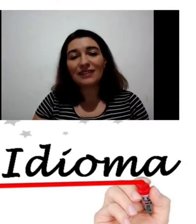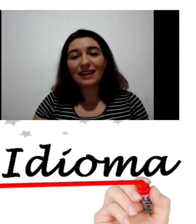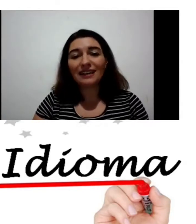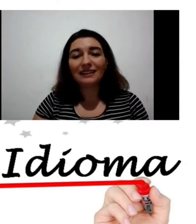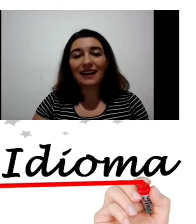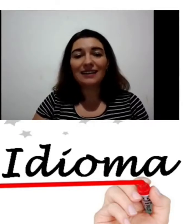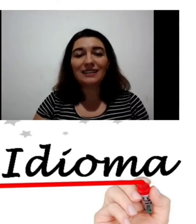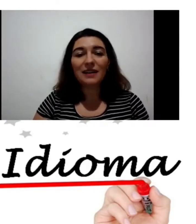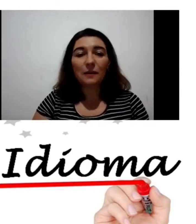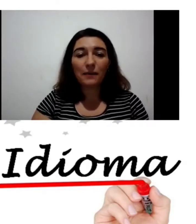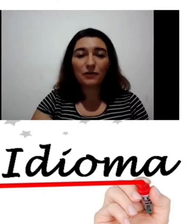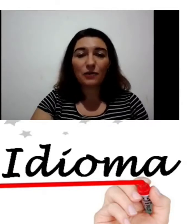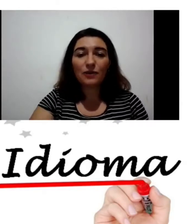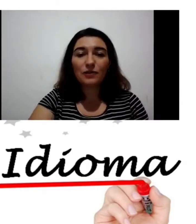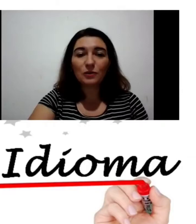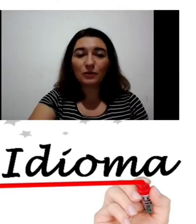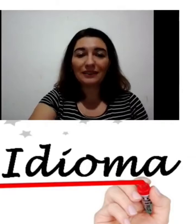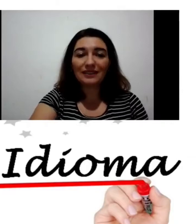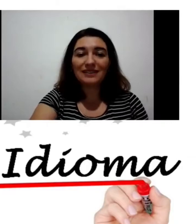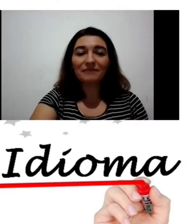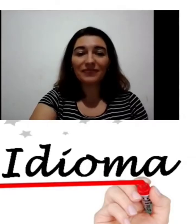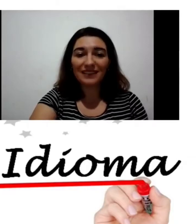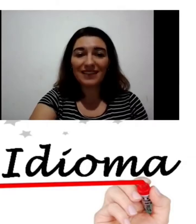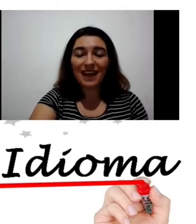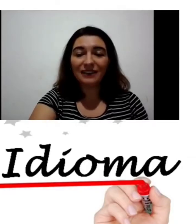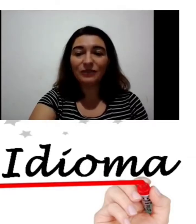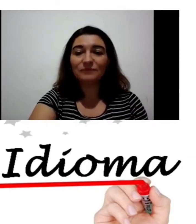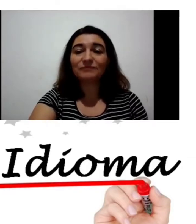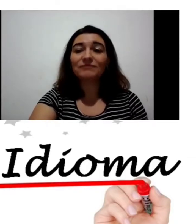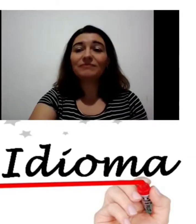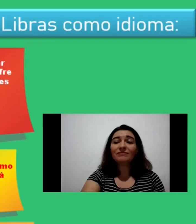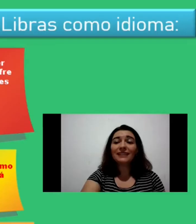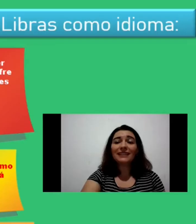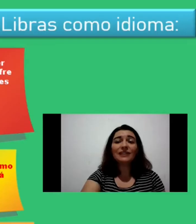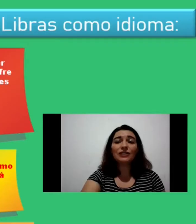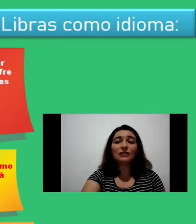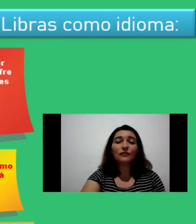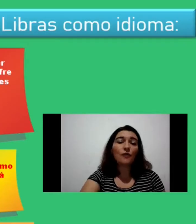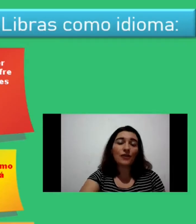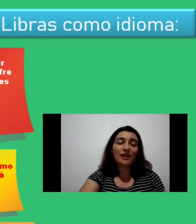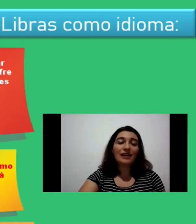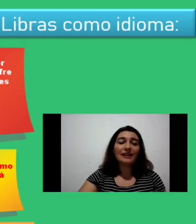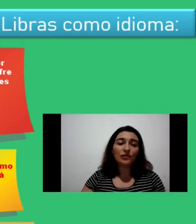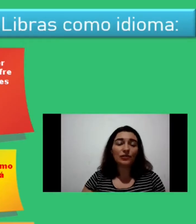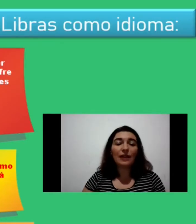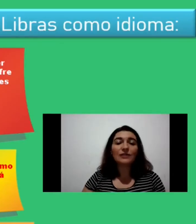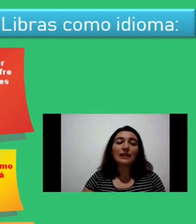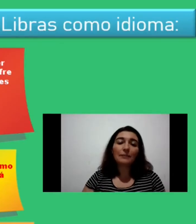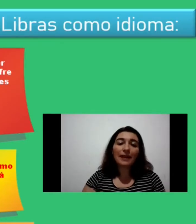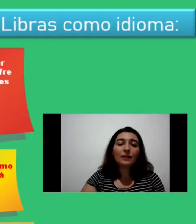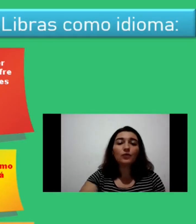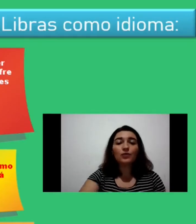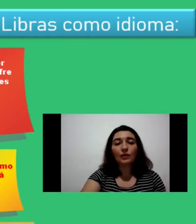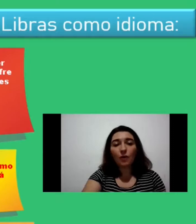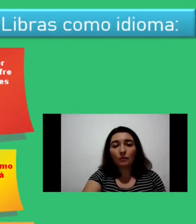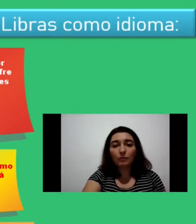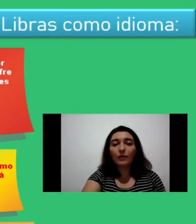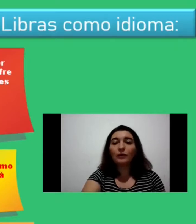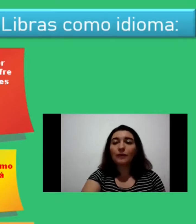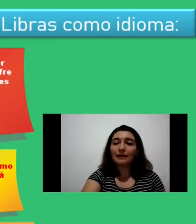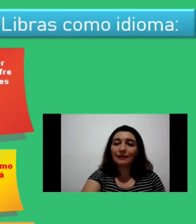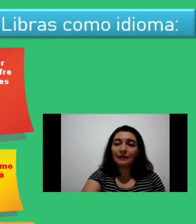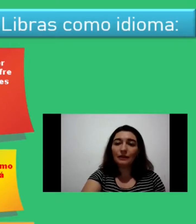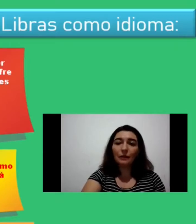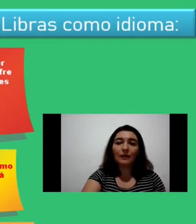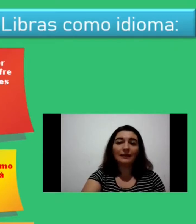cognitivas aí das pessoas surdas, tá certo? Se a gente for estudar os elementos que